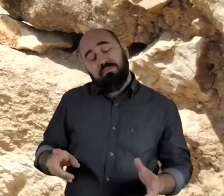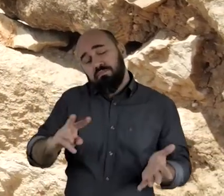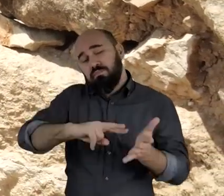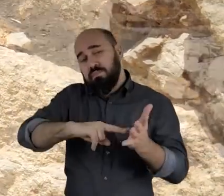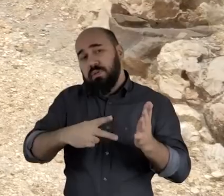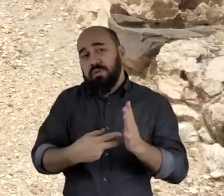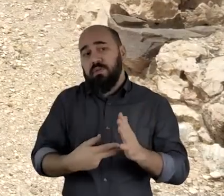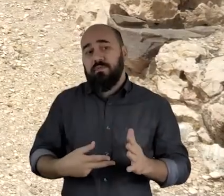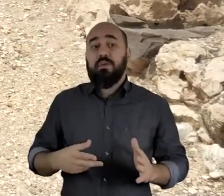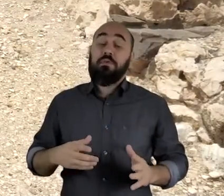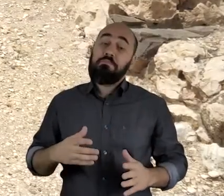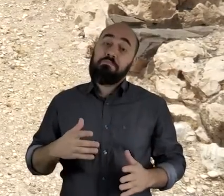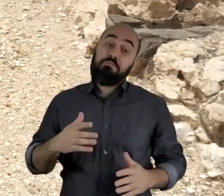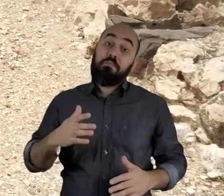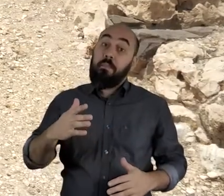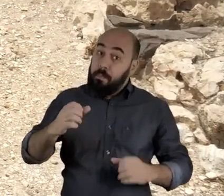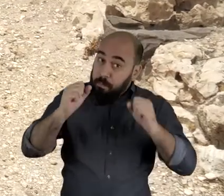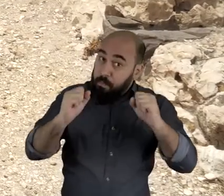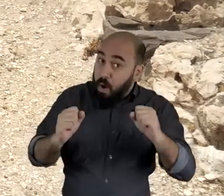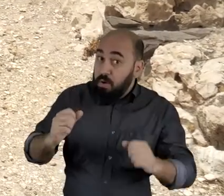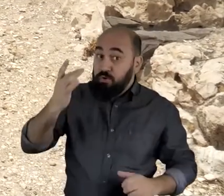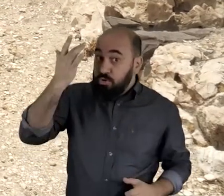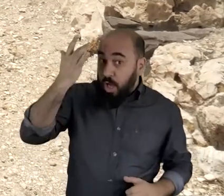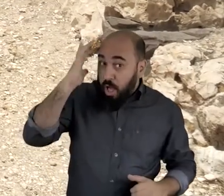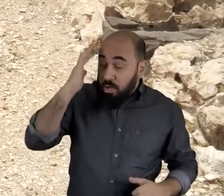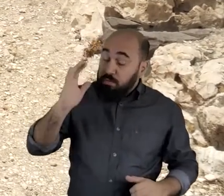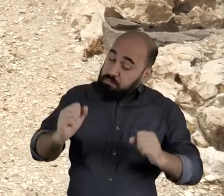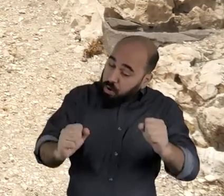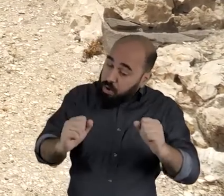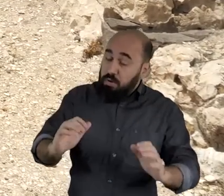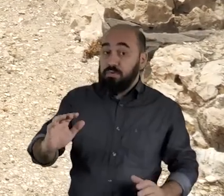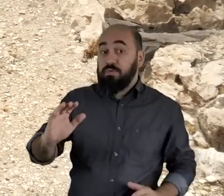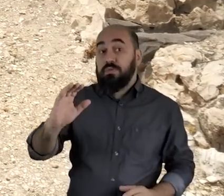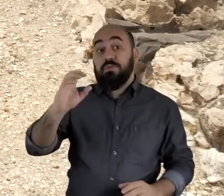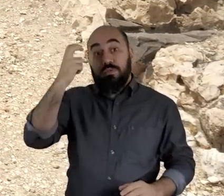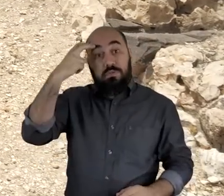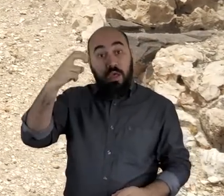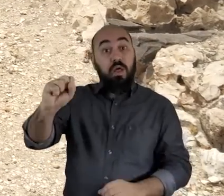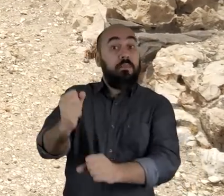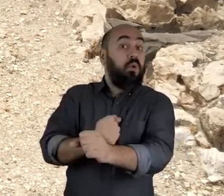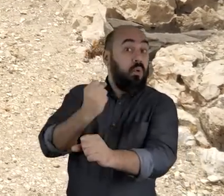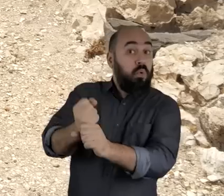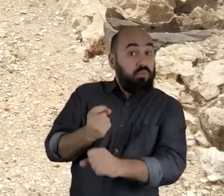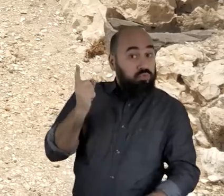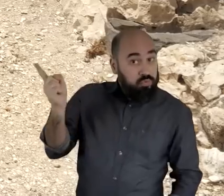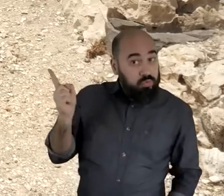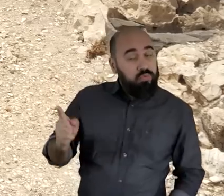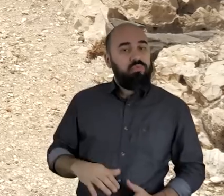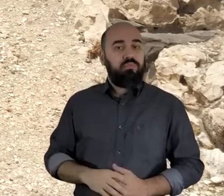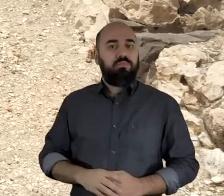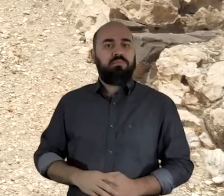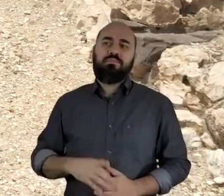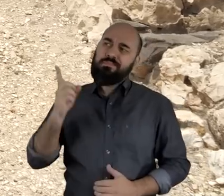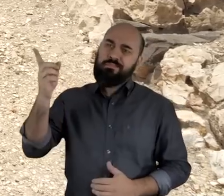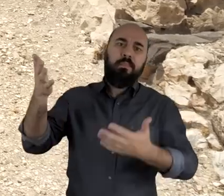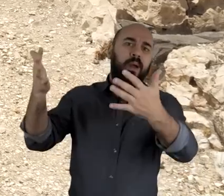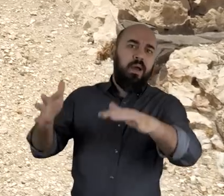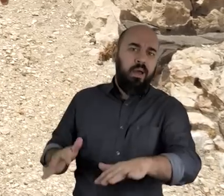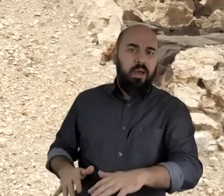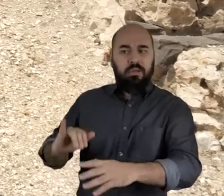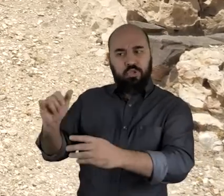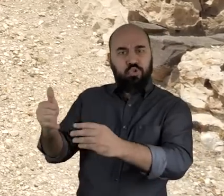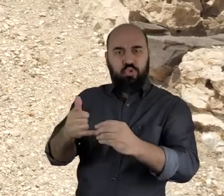indica realmente que é provavelmente Salomão que construiu isso aqui. E vocês veem, ele constrói uma cidade depois, muito tempo depois